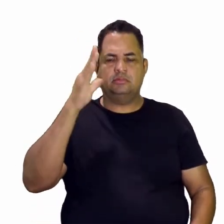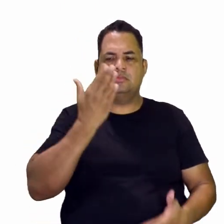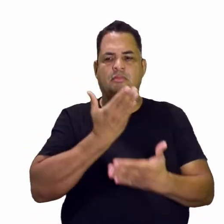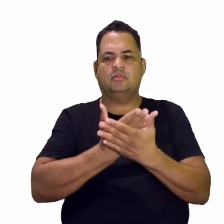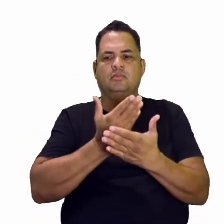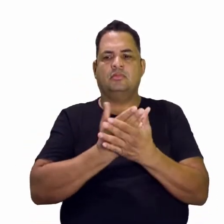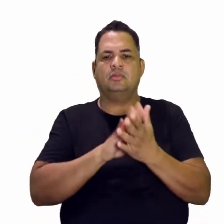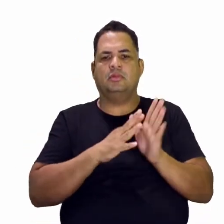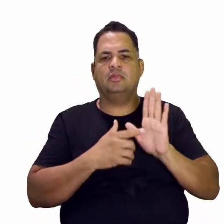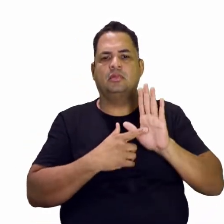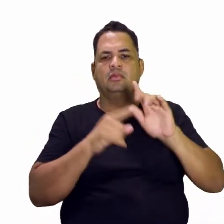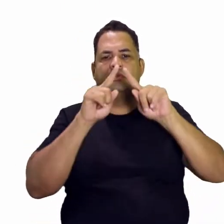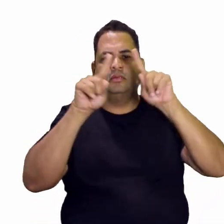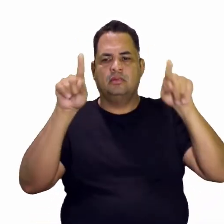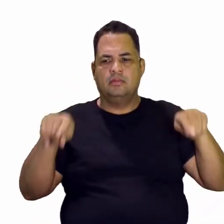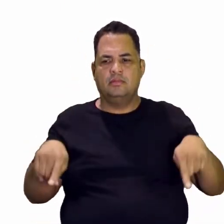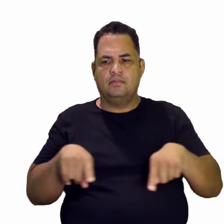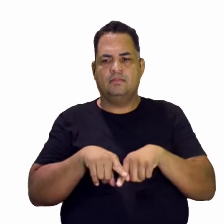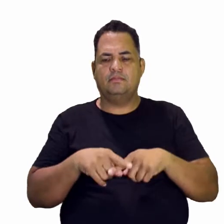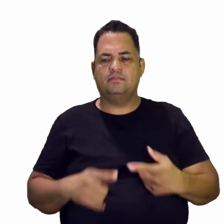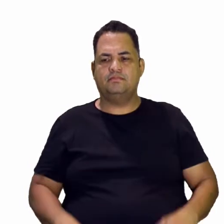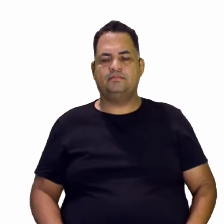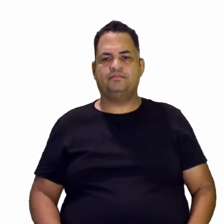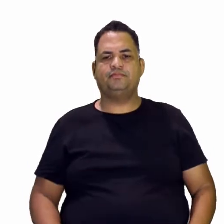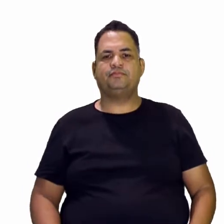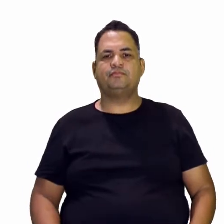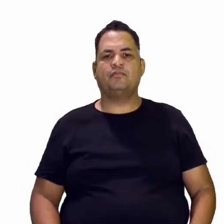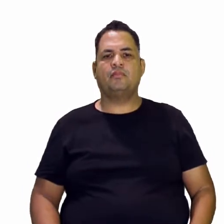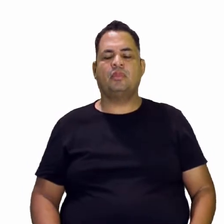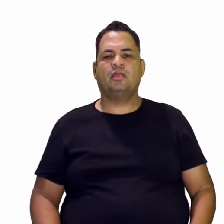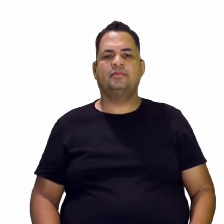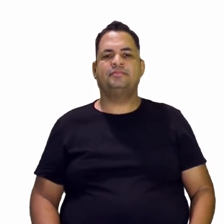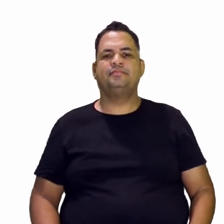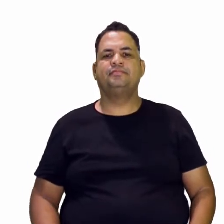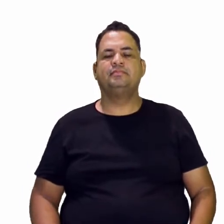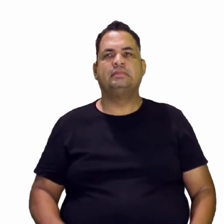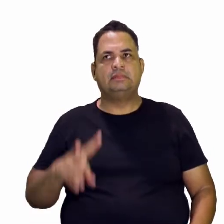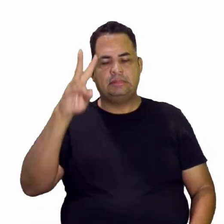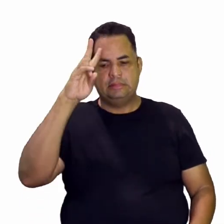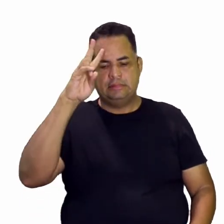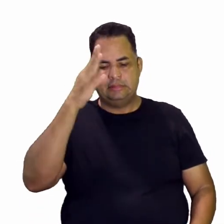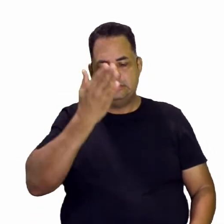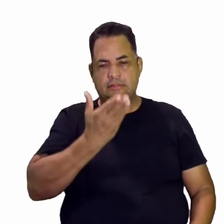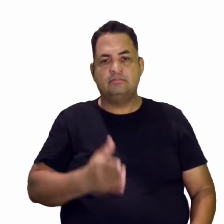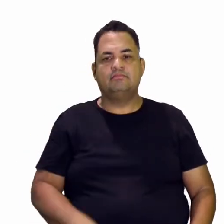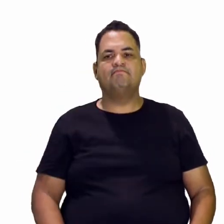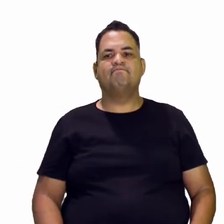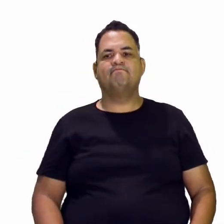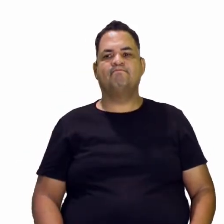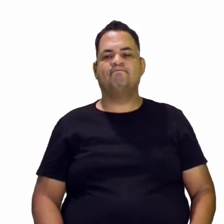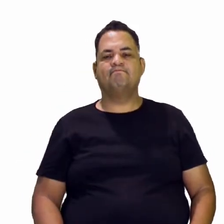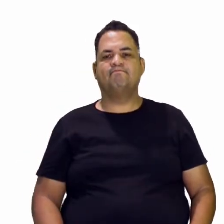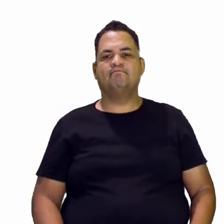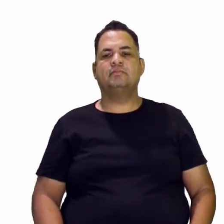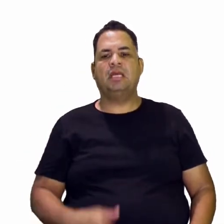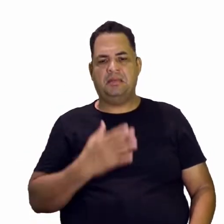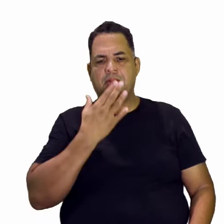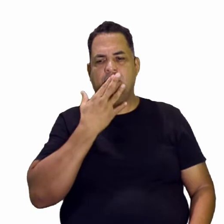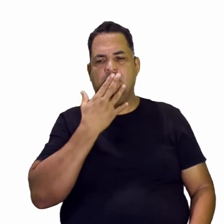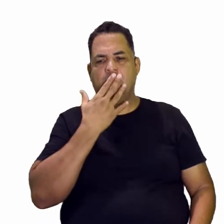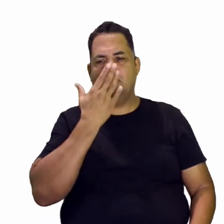gente mostrou um quadrozinho para você? E neste quadro... Ih, mas eu tô lembrando. Pois é esse mesmo. Lembra da cor